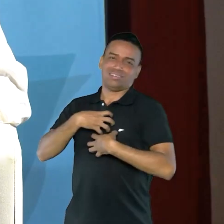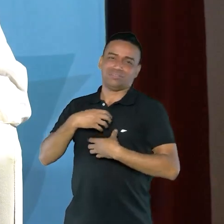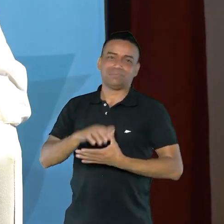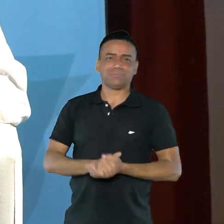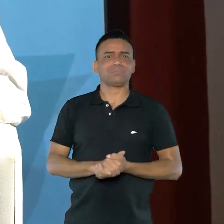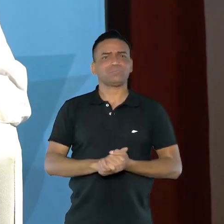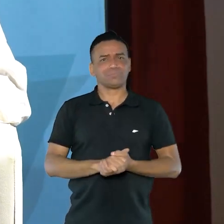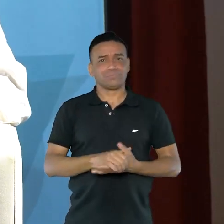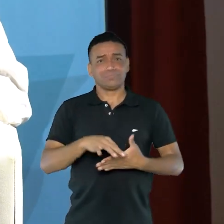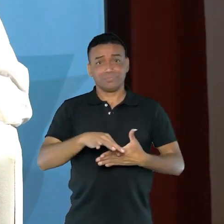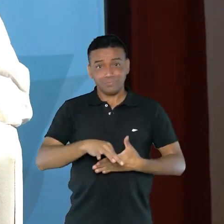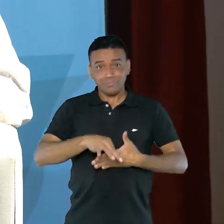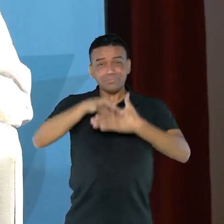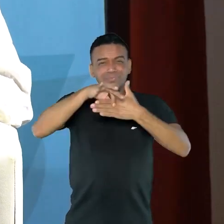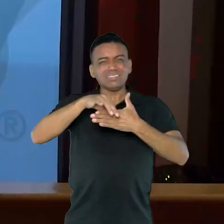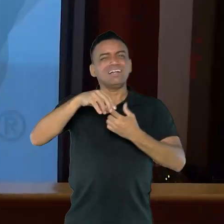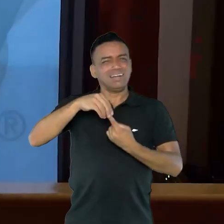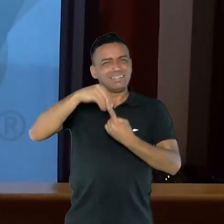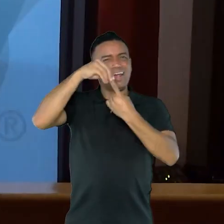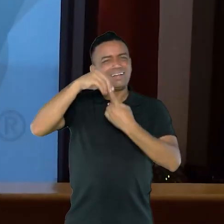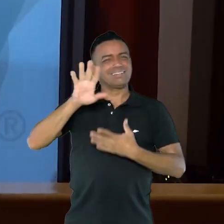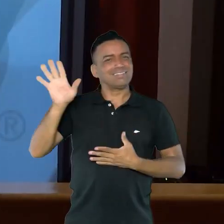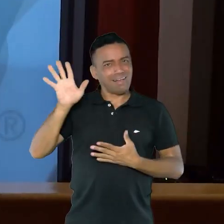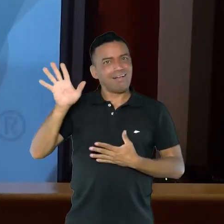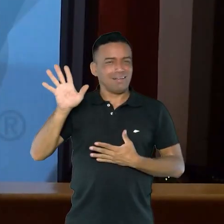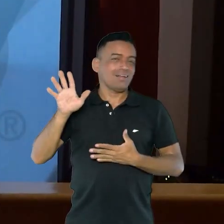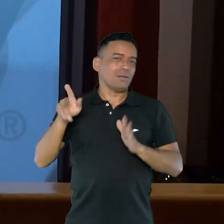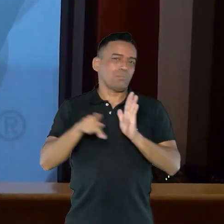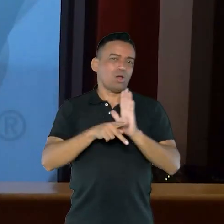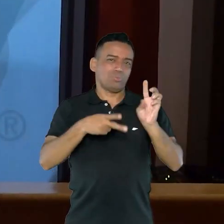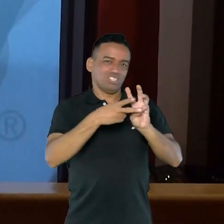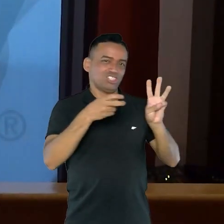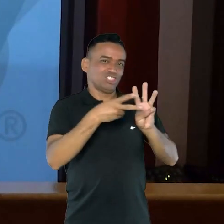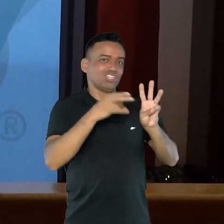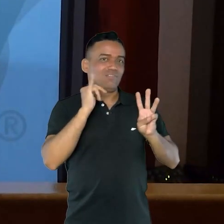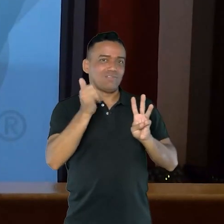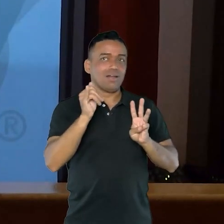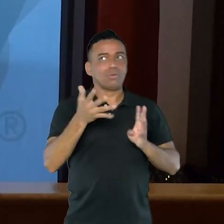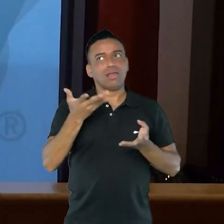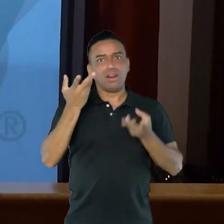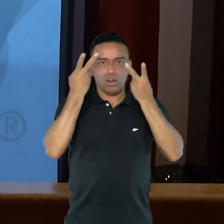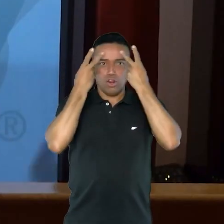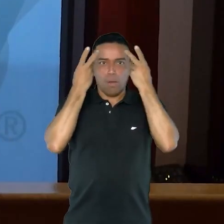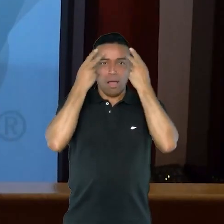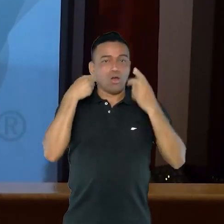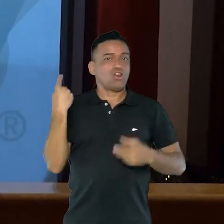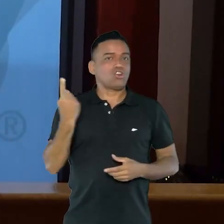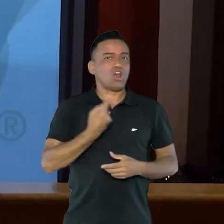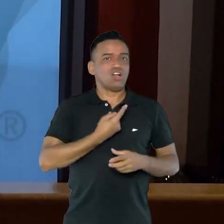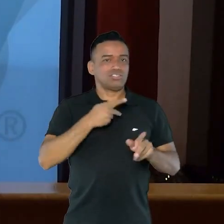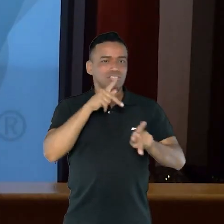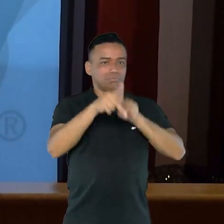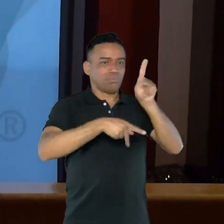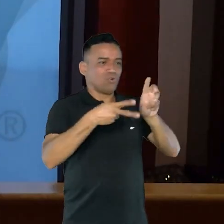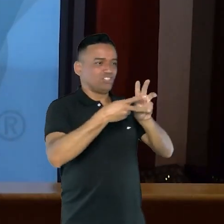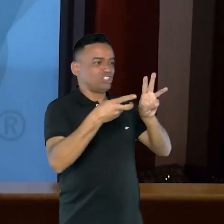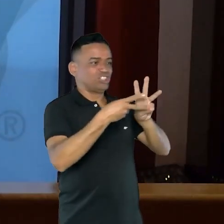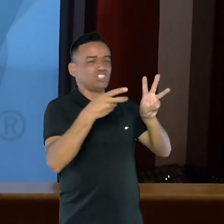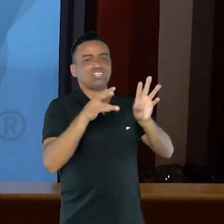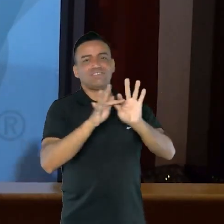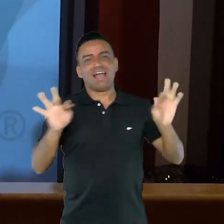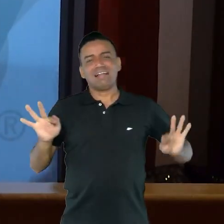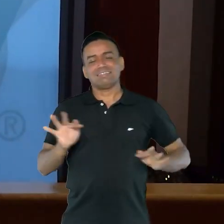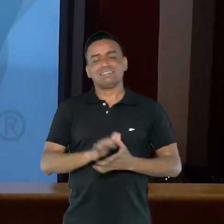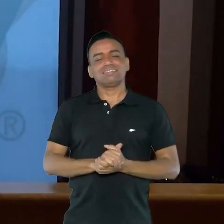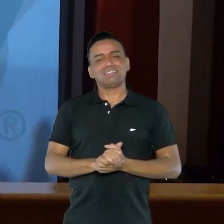nossa liderança Querechu Chapuru, que ela comenta, né, do quanto é comum nós indígenas escutarmos esse tipo de frase